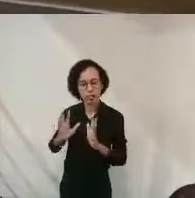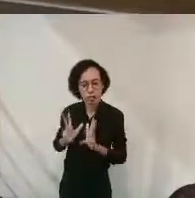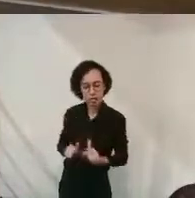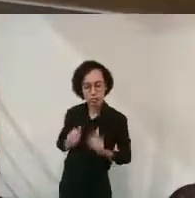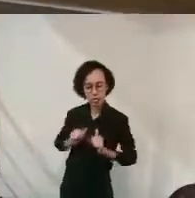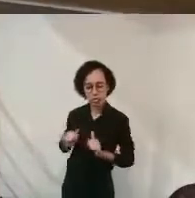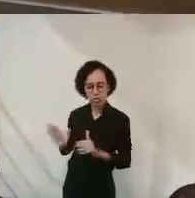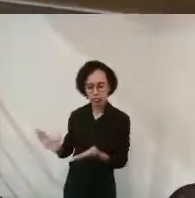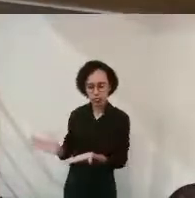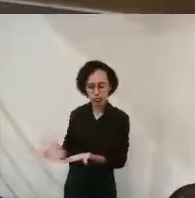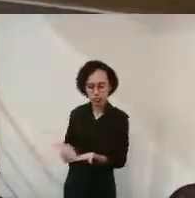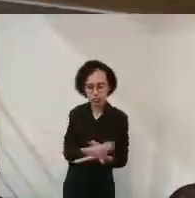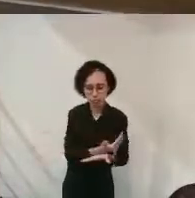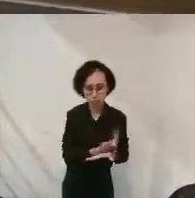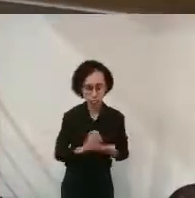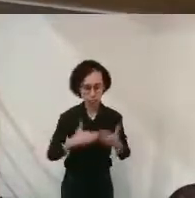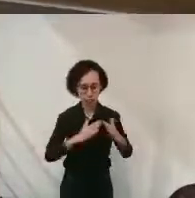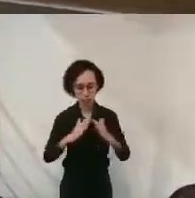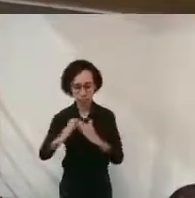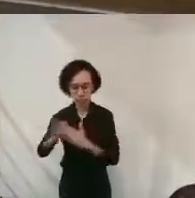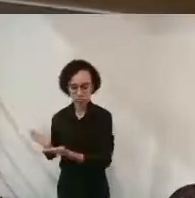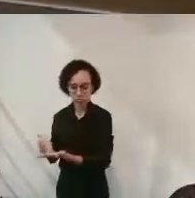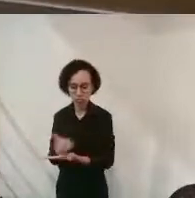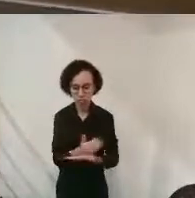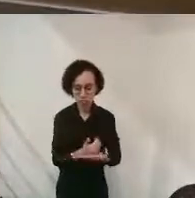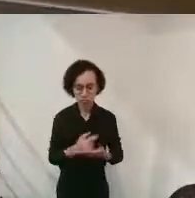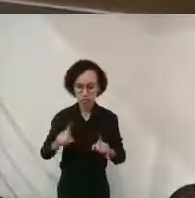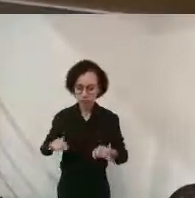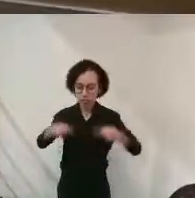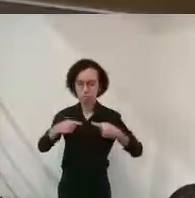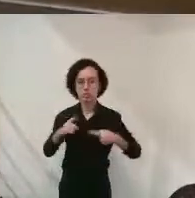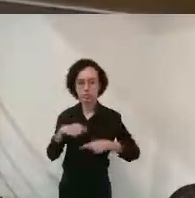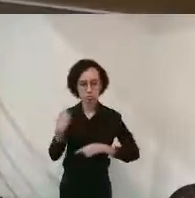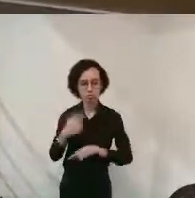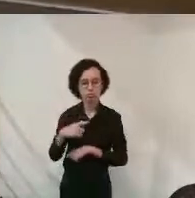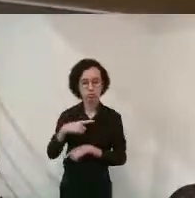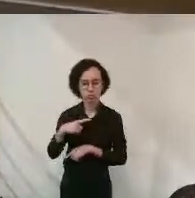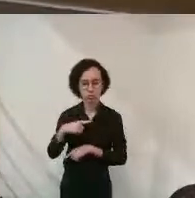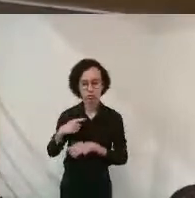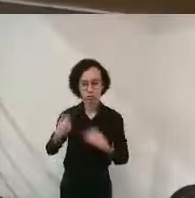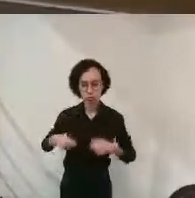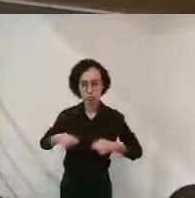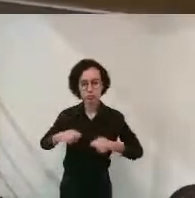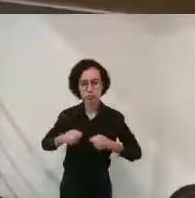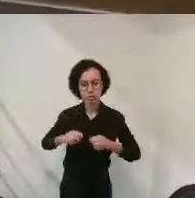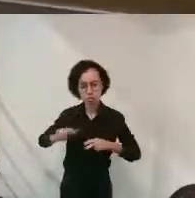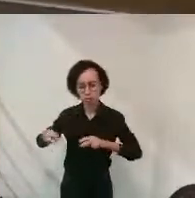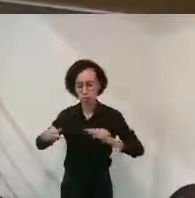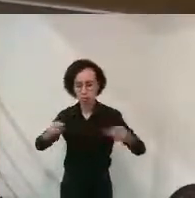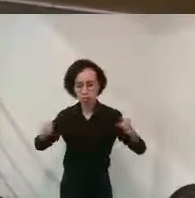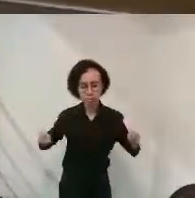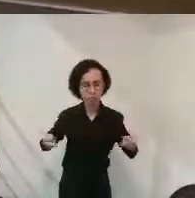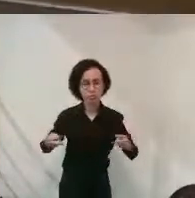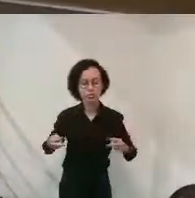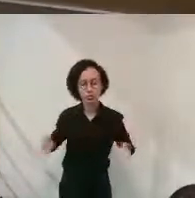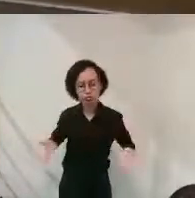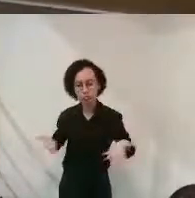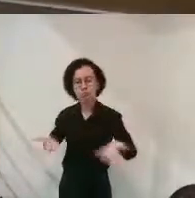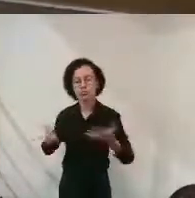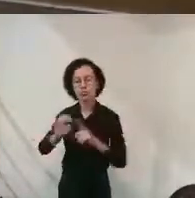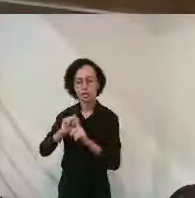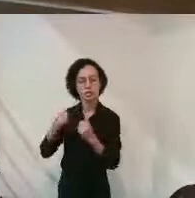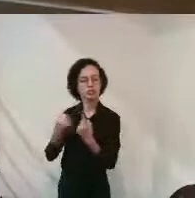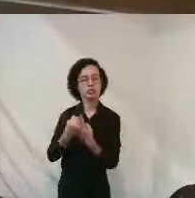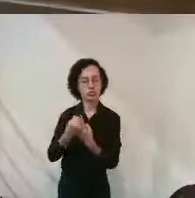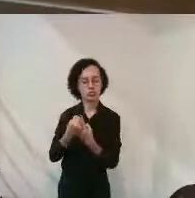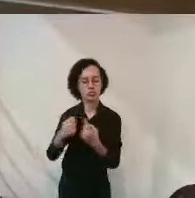assim, eu trago esse desafio. É um desafio que a gente tem que perpassar pela educação ambiental como forma de engajamento da sociedade